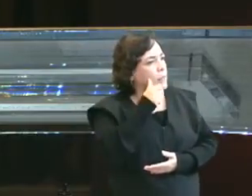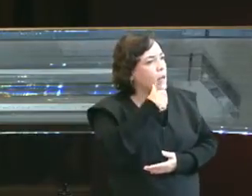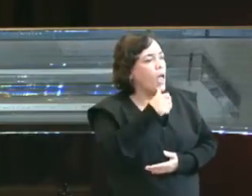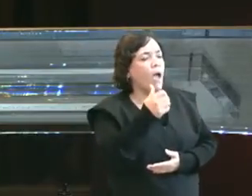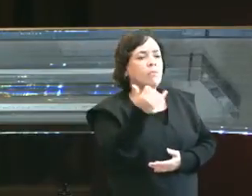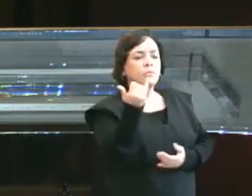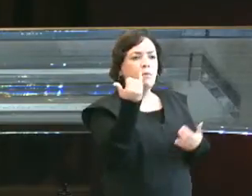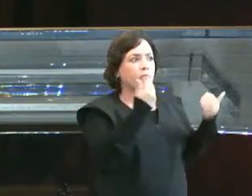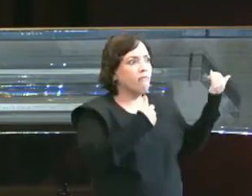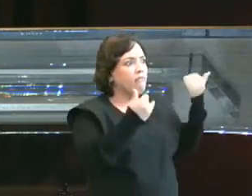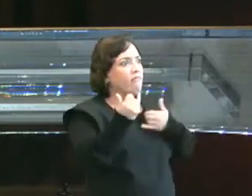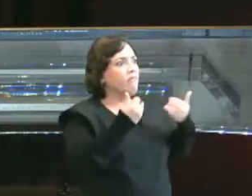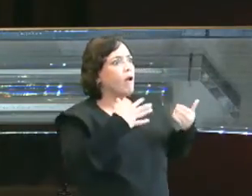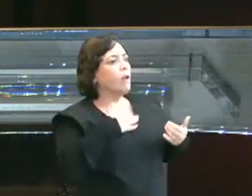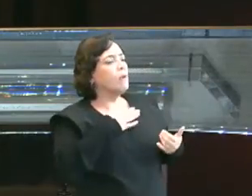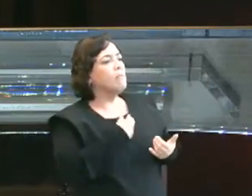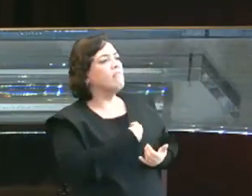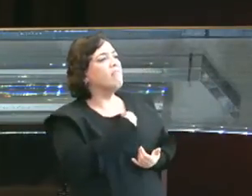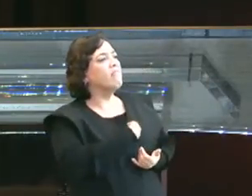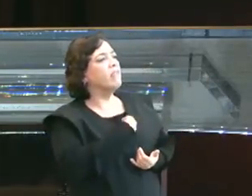sabia.